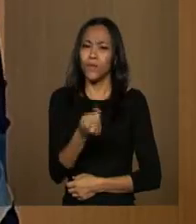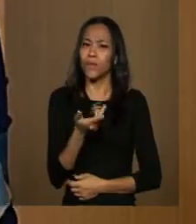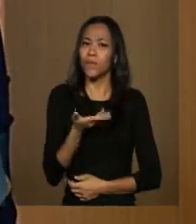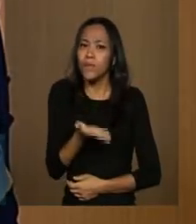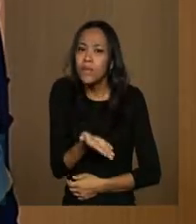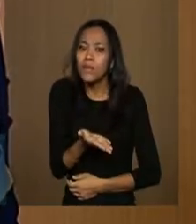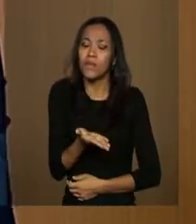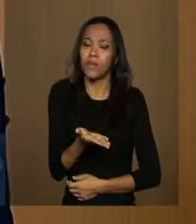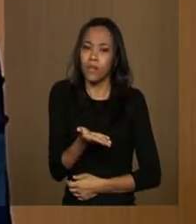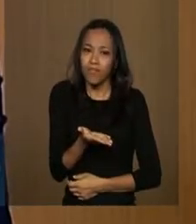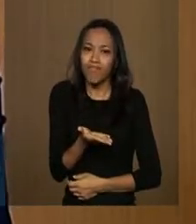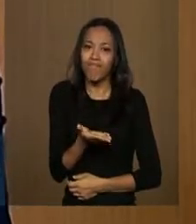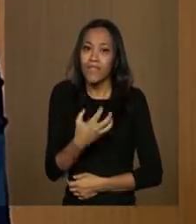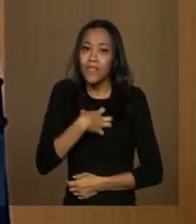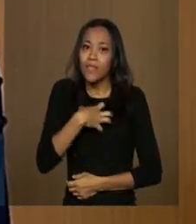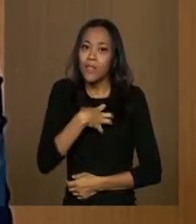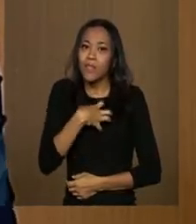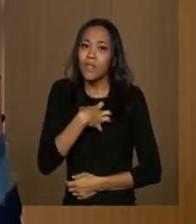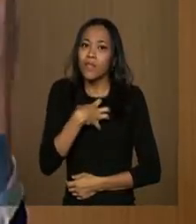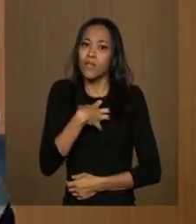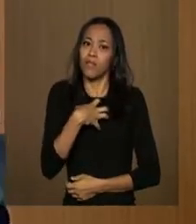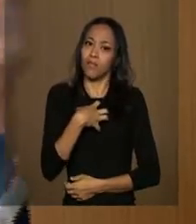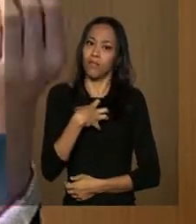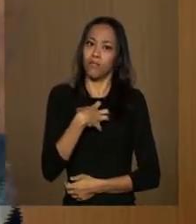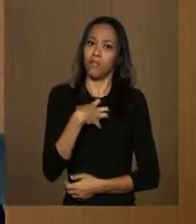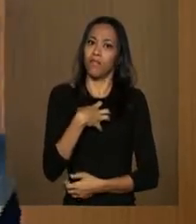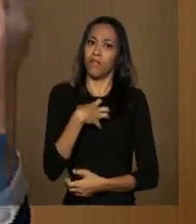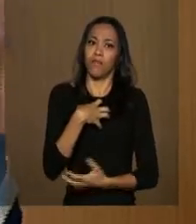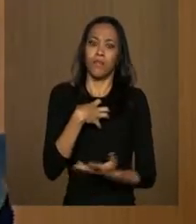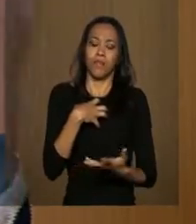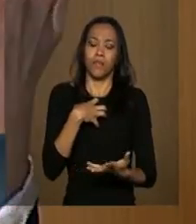questões, existe um alcance que